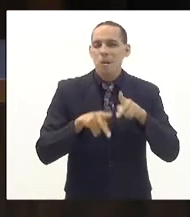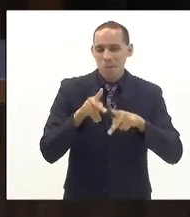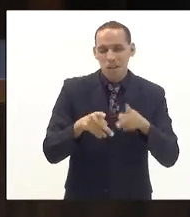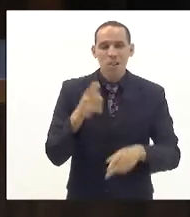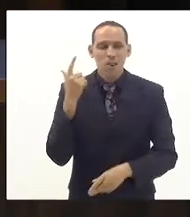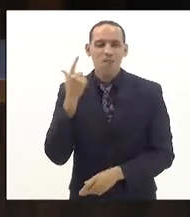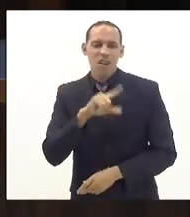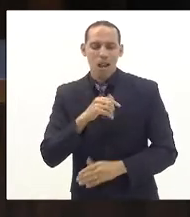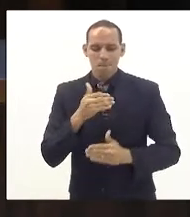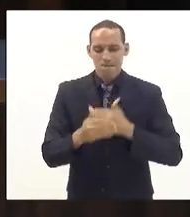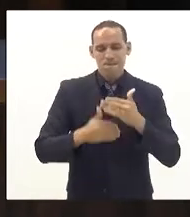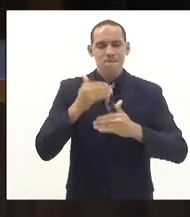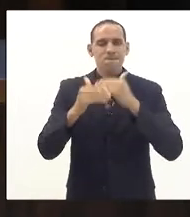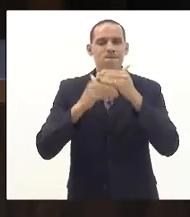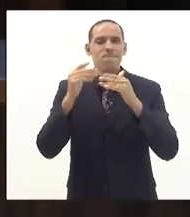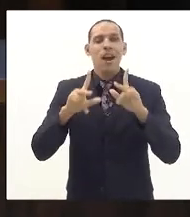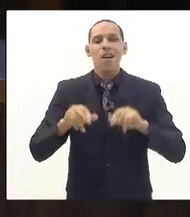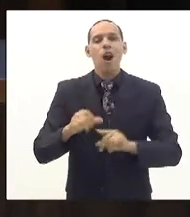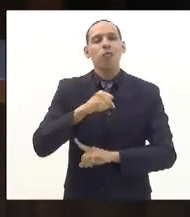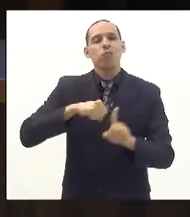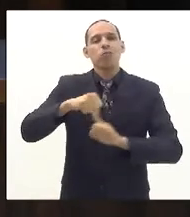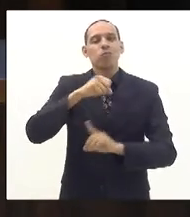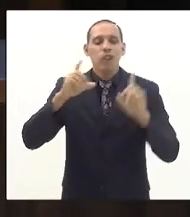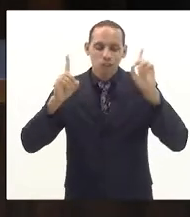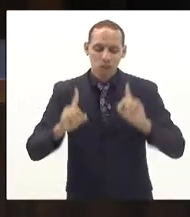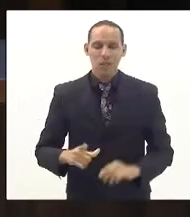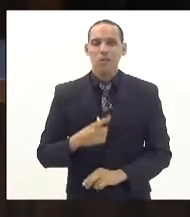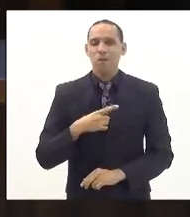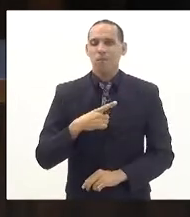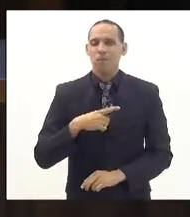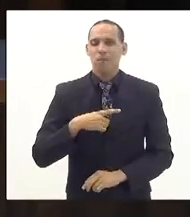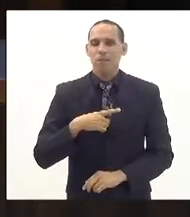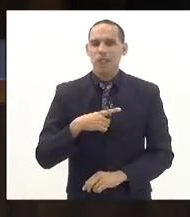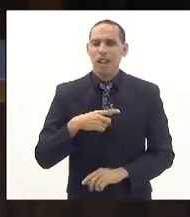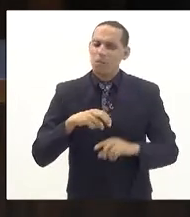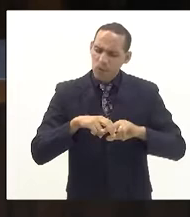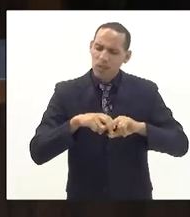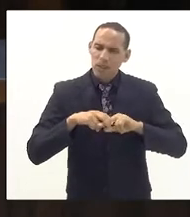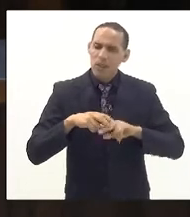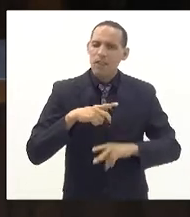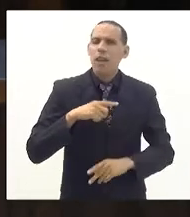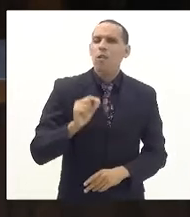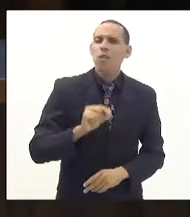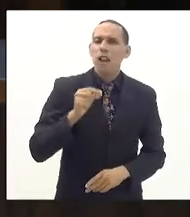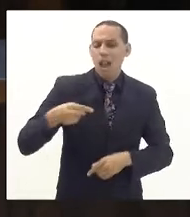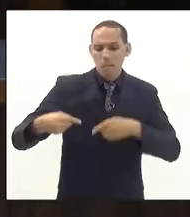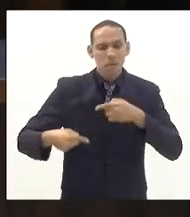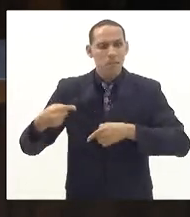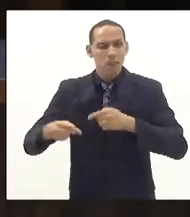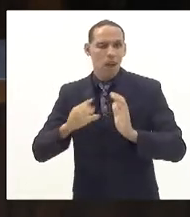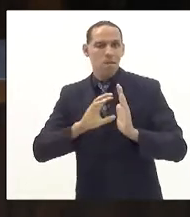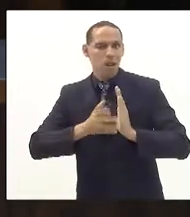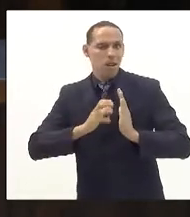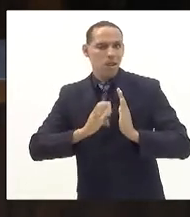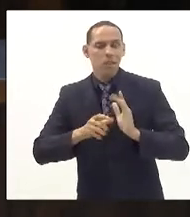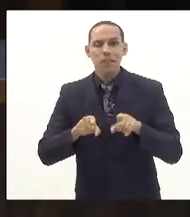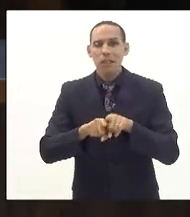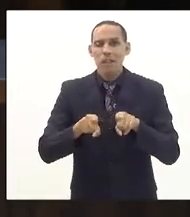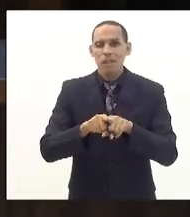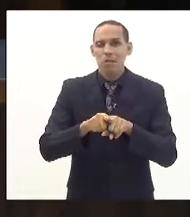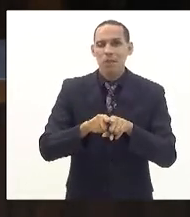conseguimos avançar enquanto sociedade em direitos. Não é sem motivo que, toda vez, políticos e partidos,